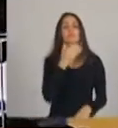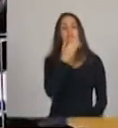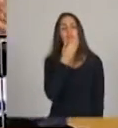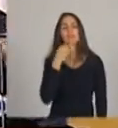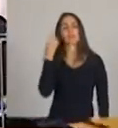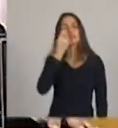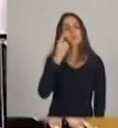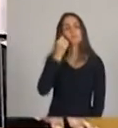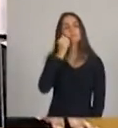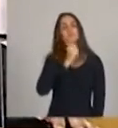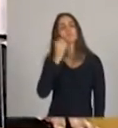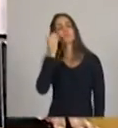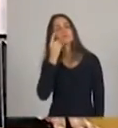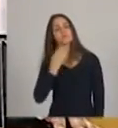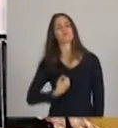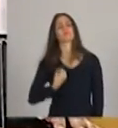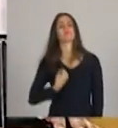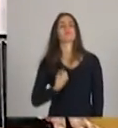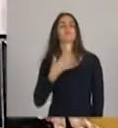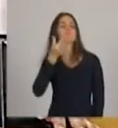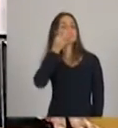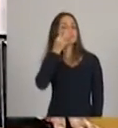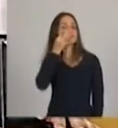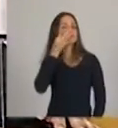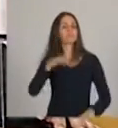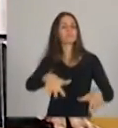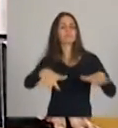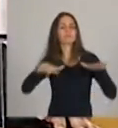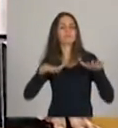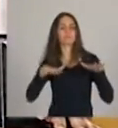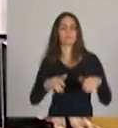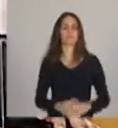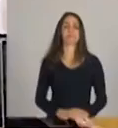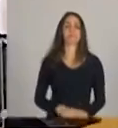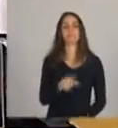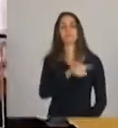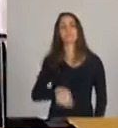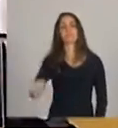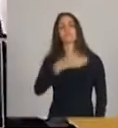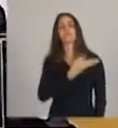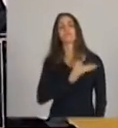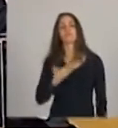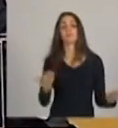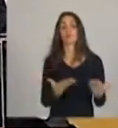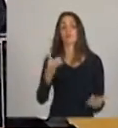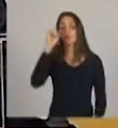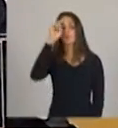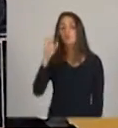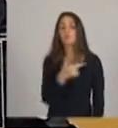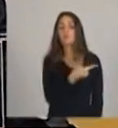deputados que se encontram na plenária. Queridos amigos, hoje, dia 26 de maio,